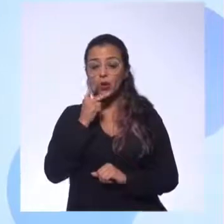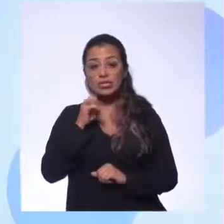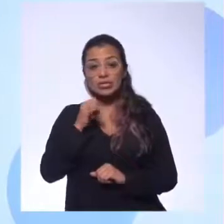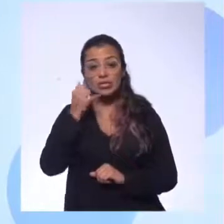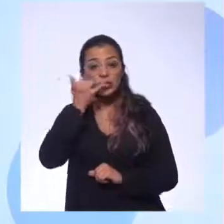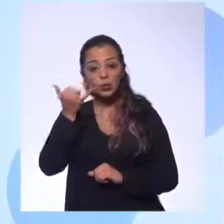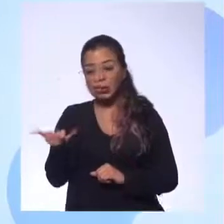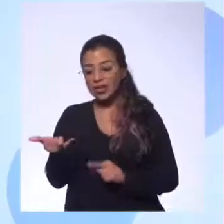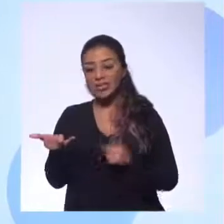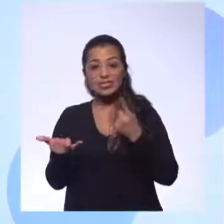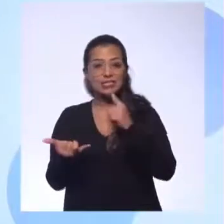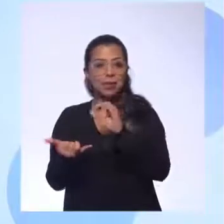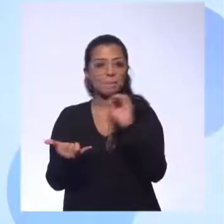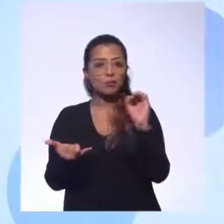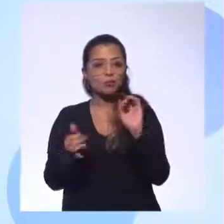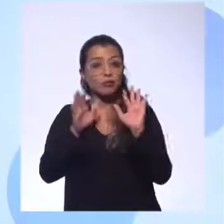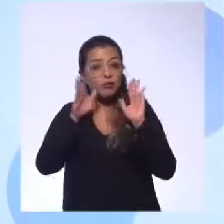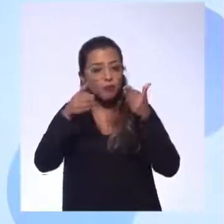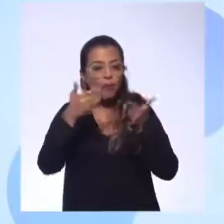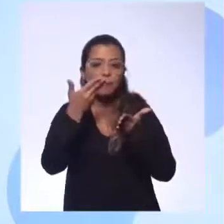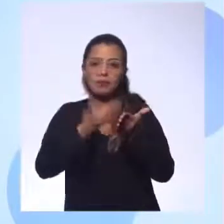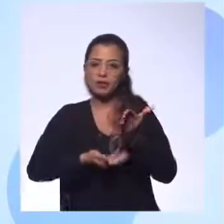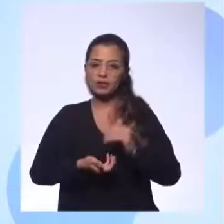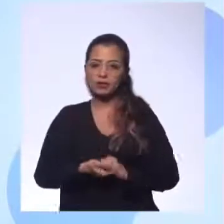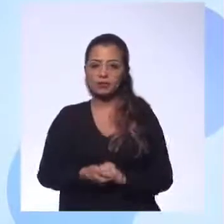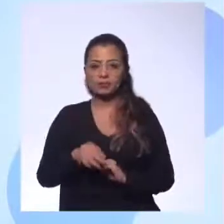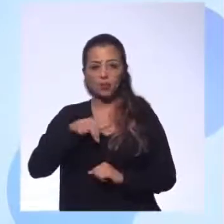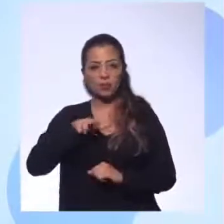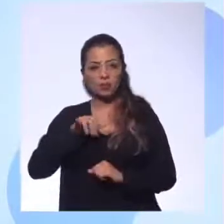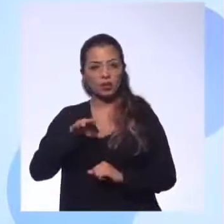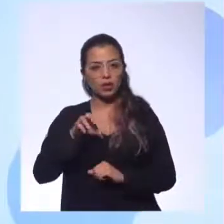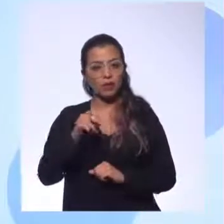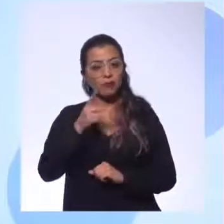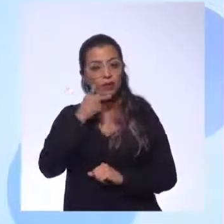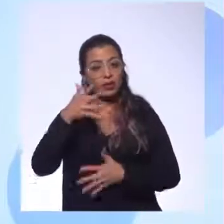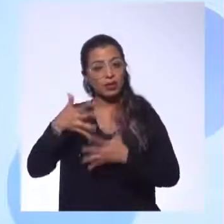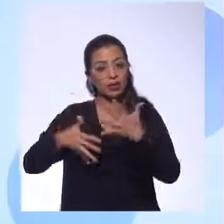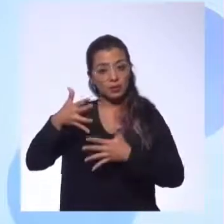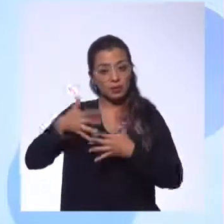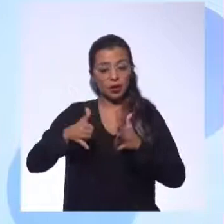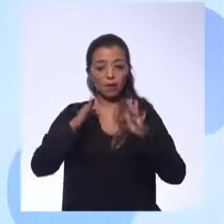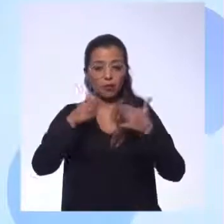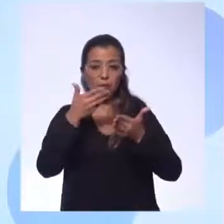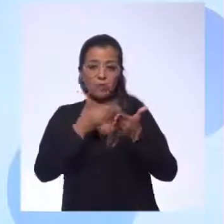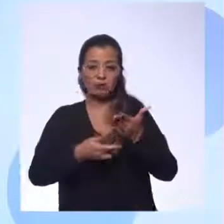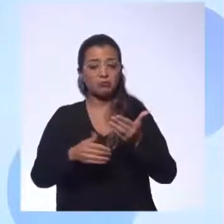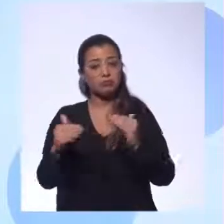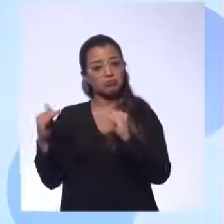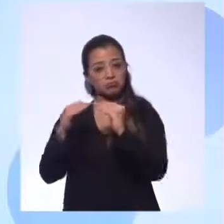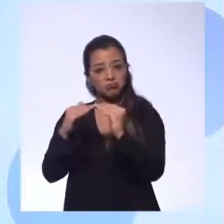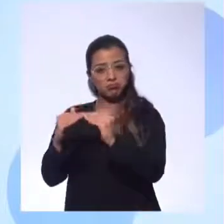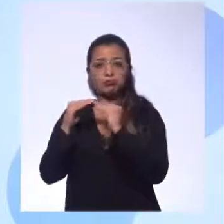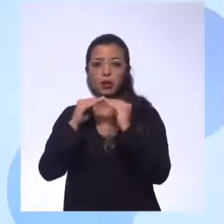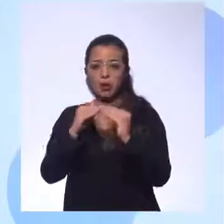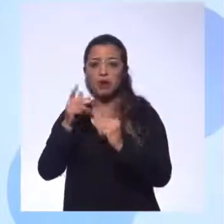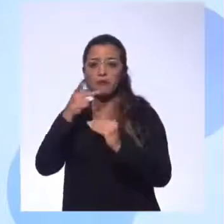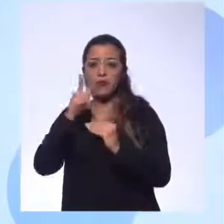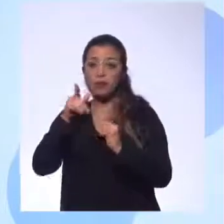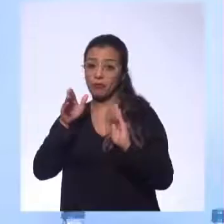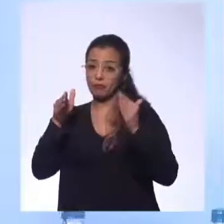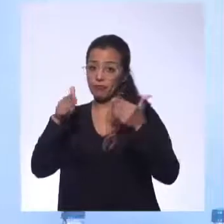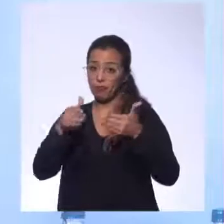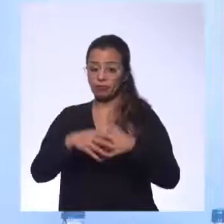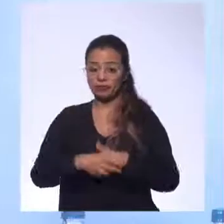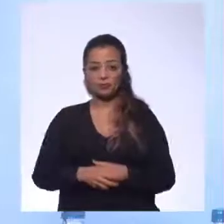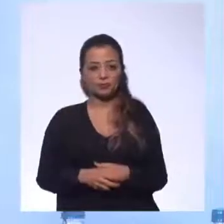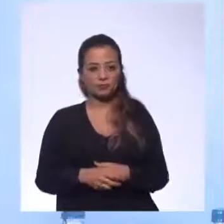nas aulas. O Murilo colocou ele pode atrapalhar, pois o uso dele prejudica a concentração. Então eles combinaram aqui de falar concentração. Olha, né? Eu acho que